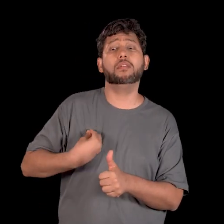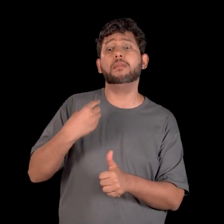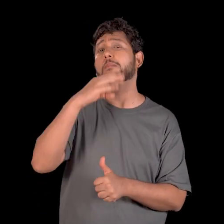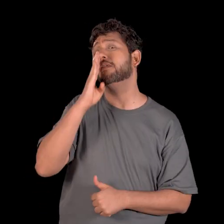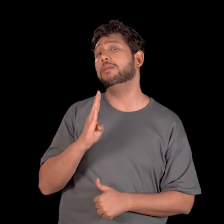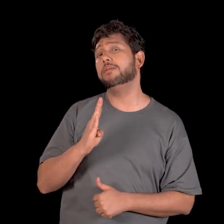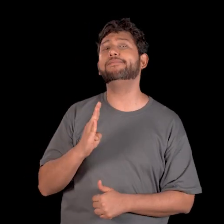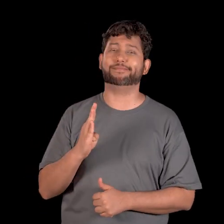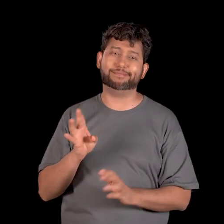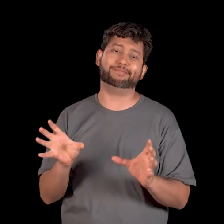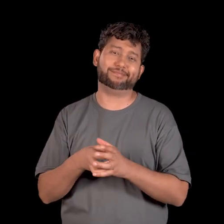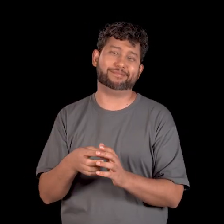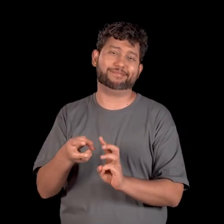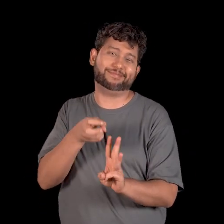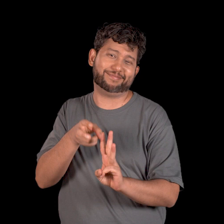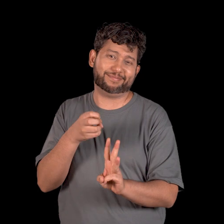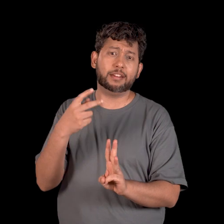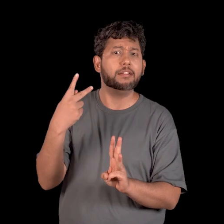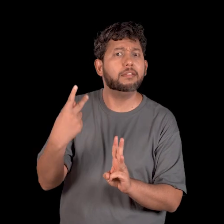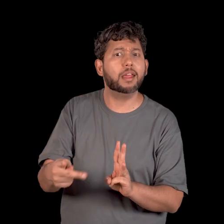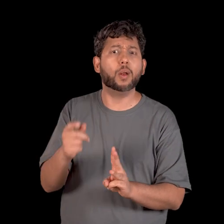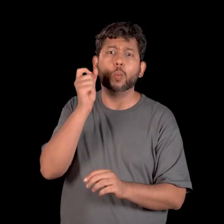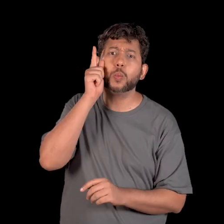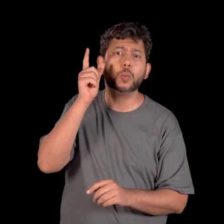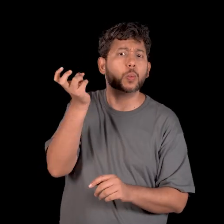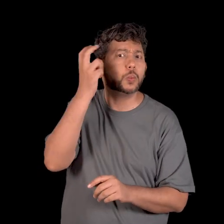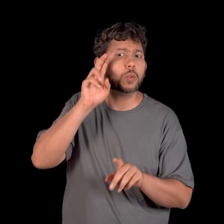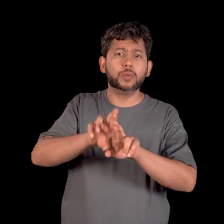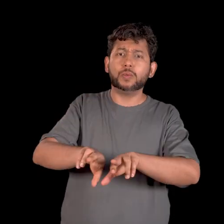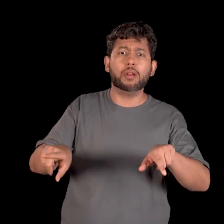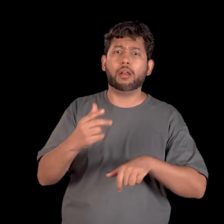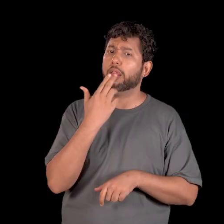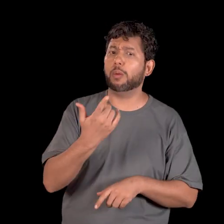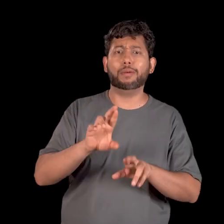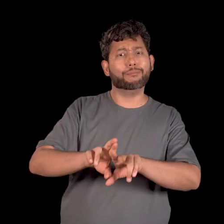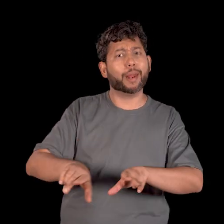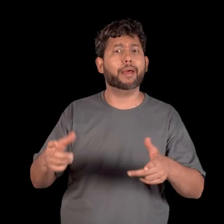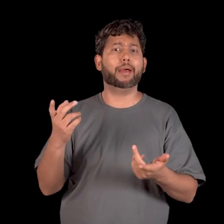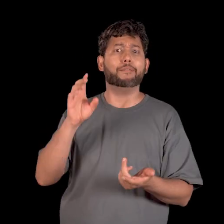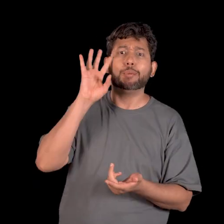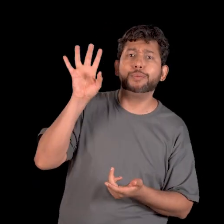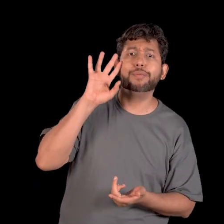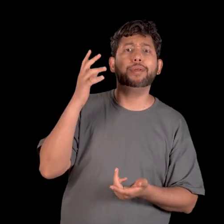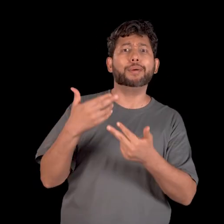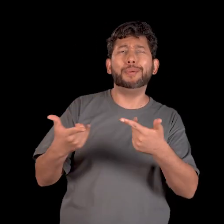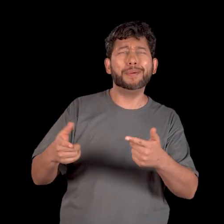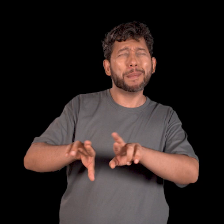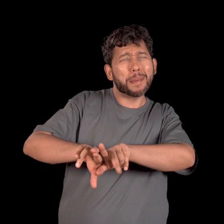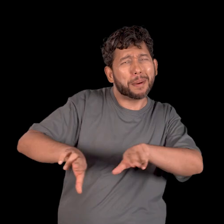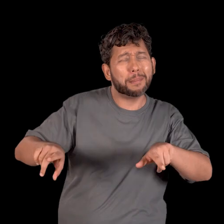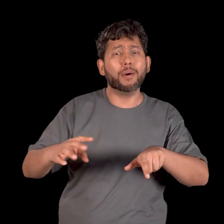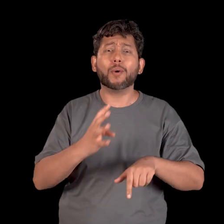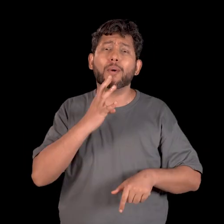povos indígenas que aqui vivem, tinham e têm grande diversidade cultural, linguística, social, mítica e filosófica, com